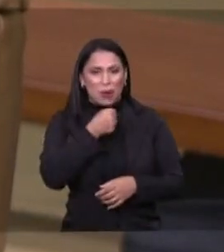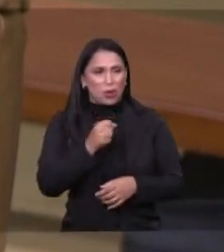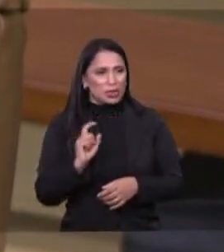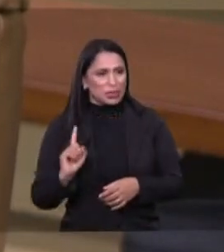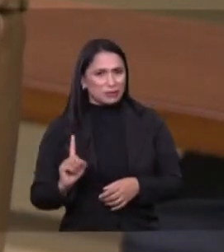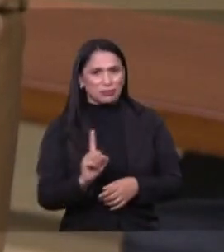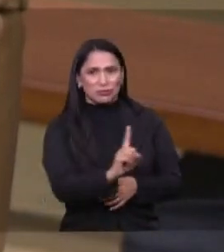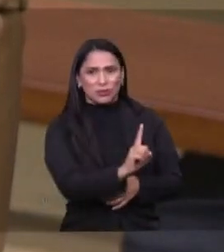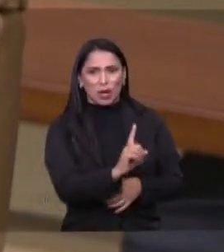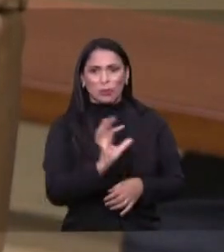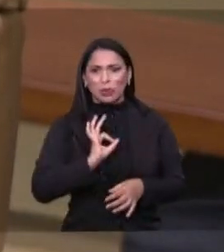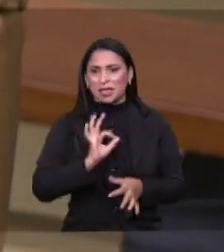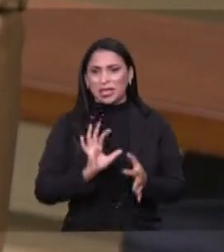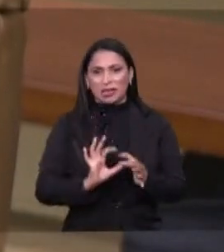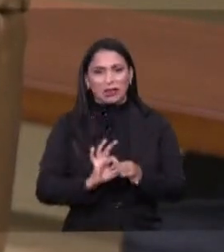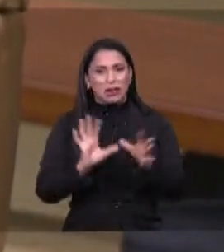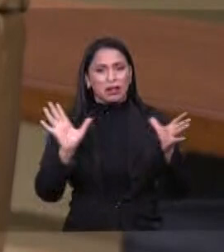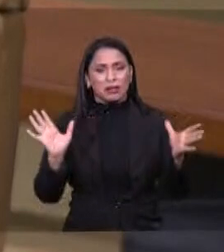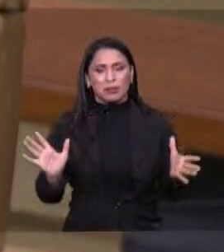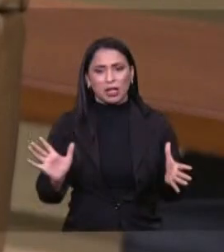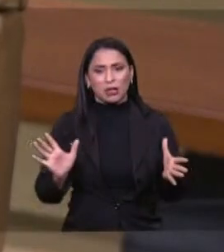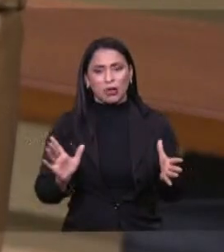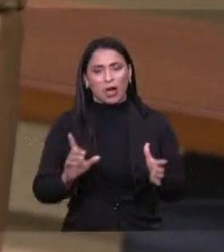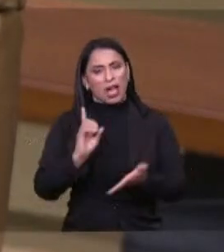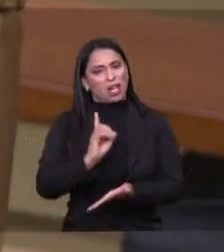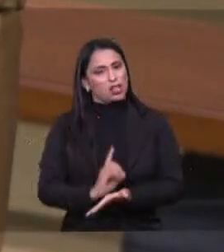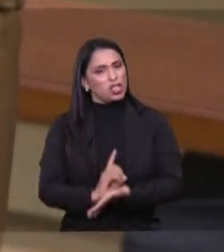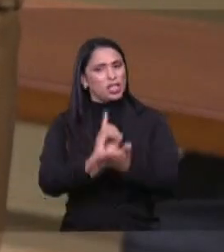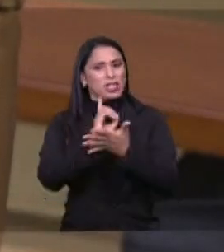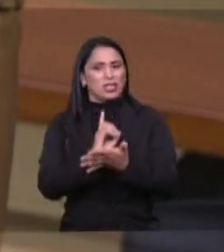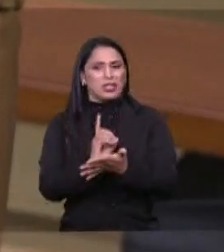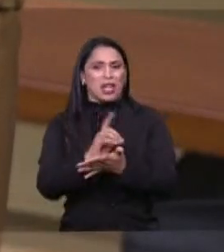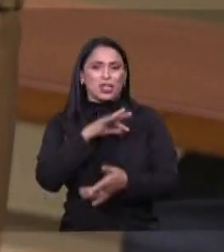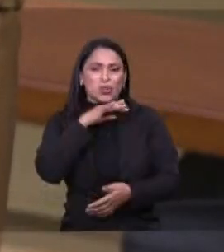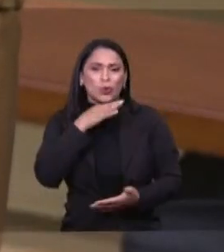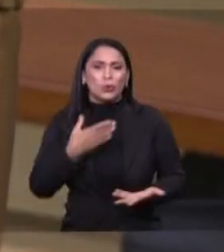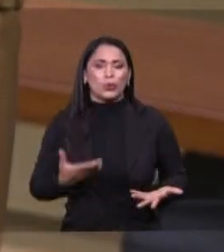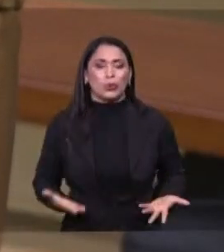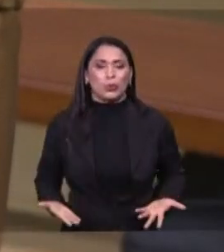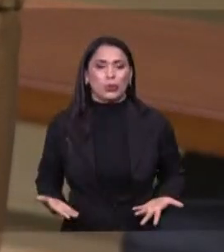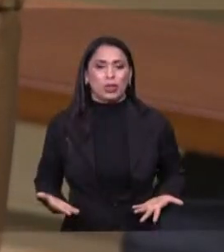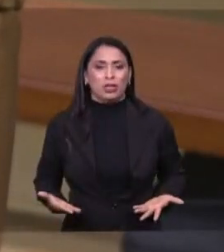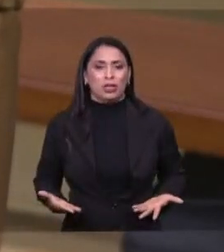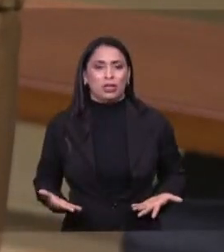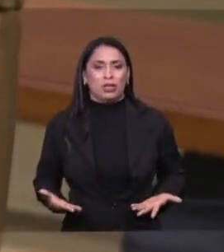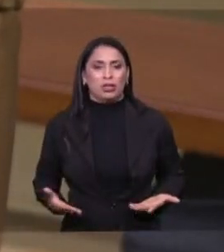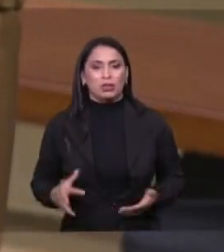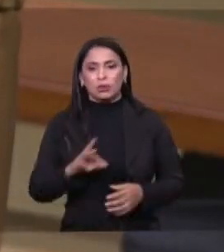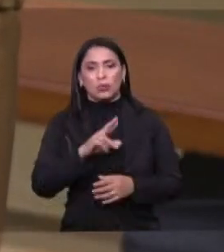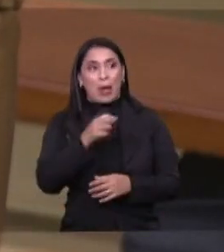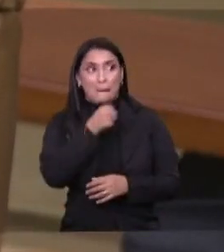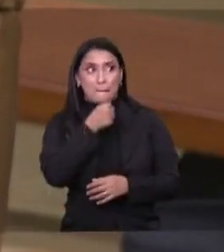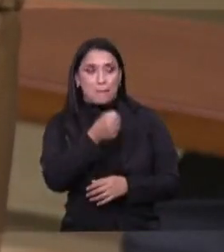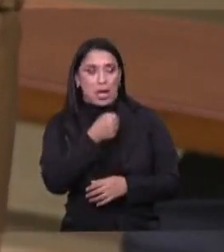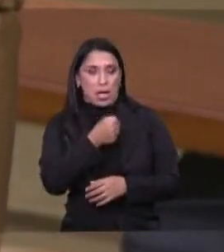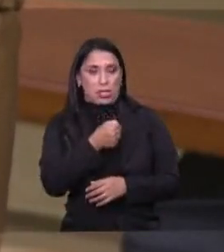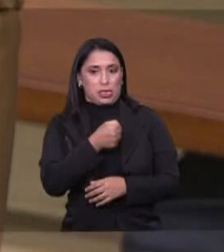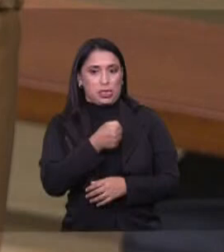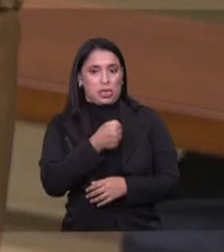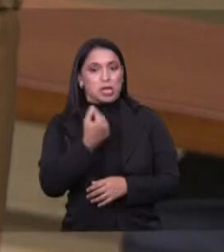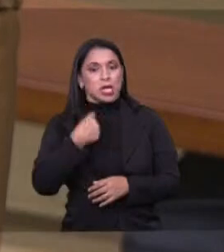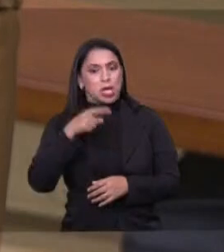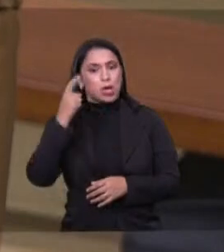a dignidade da pessoa. Isso não é imprensa. E aí que eu acho que não são... eu acho que